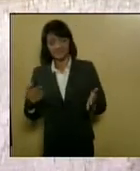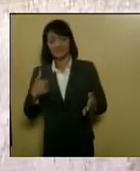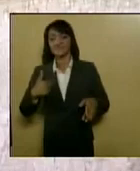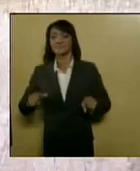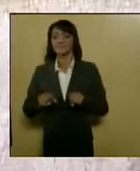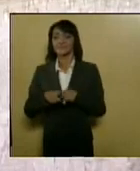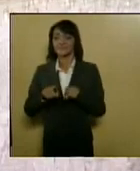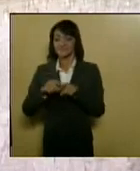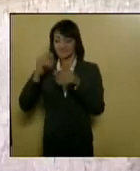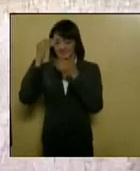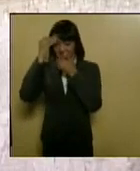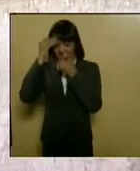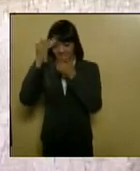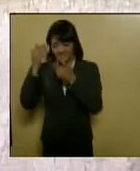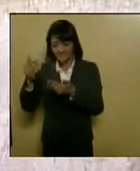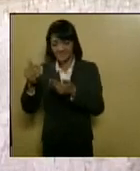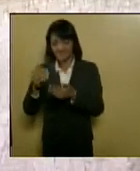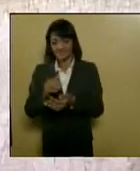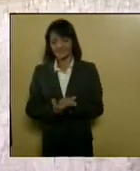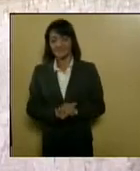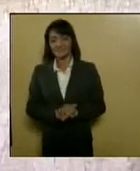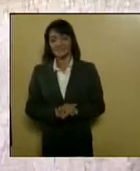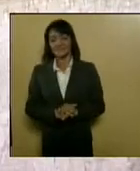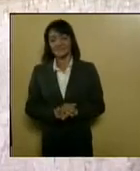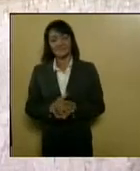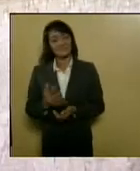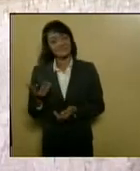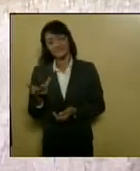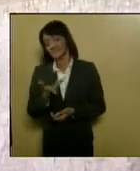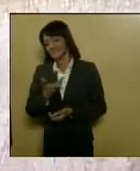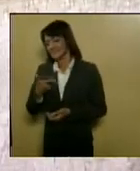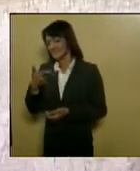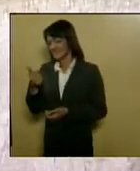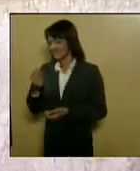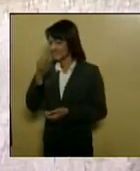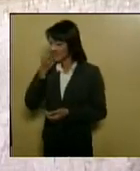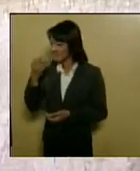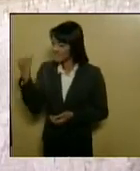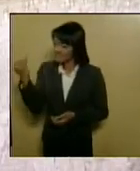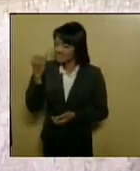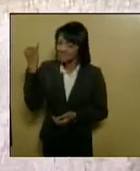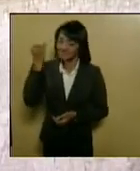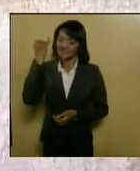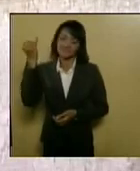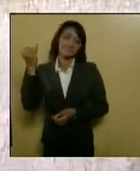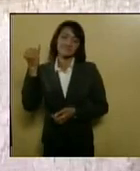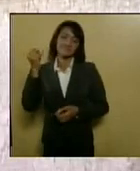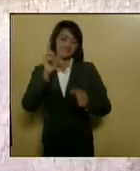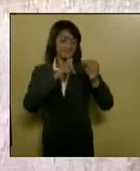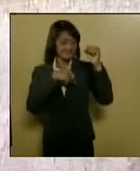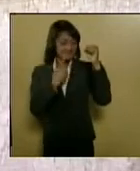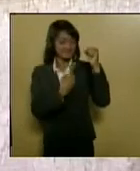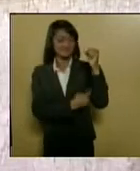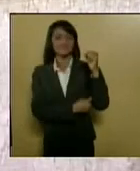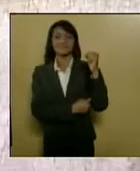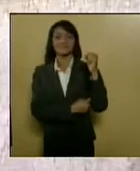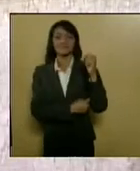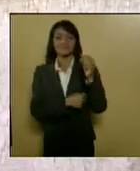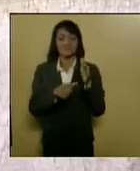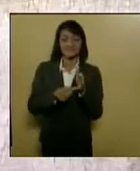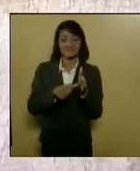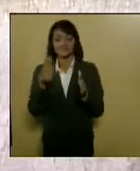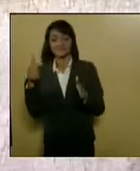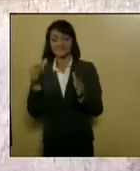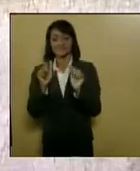também agradeço por esse ato muito significativo, muito forte, pela primeira vez